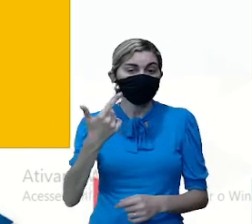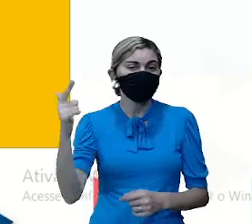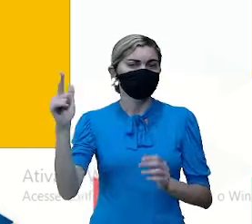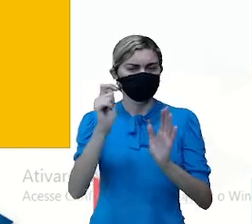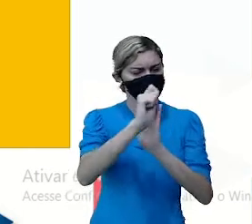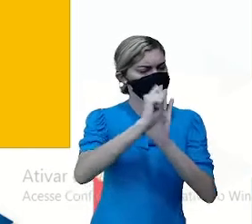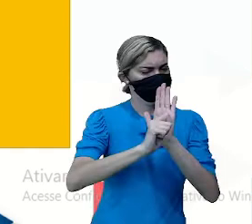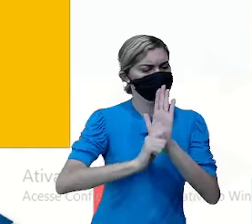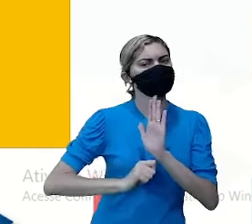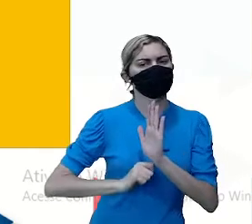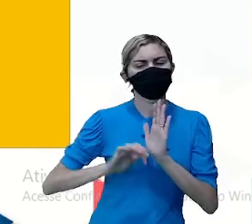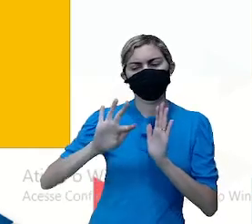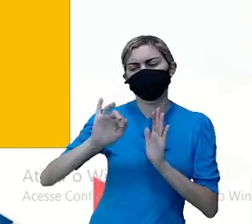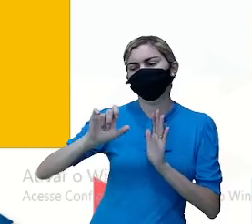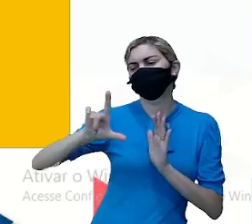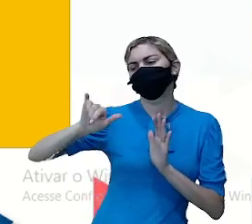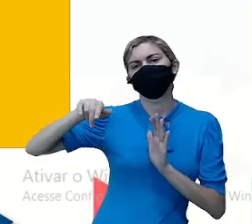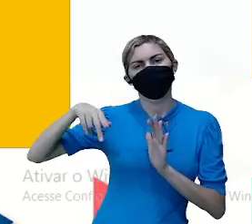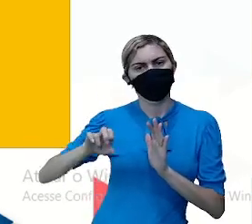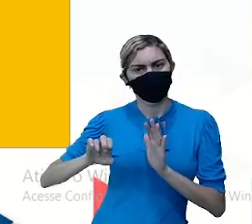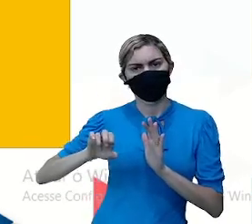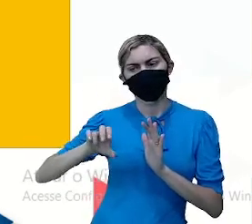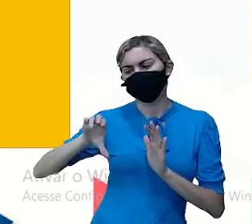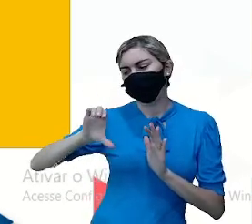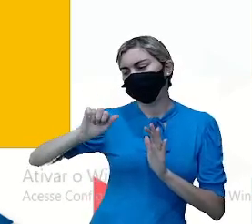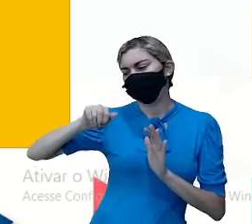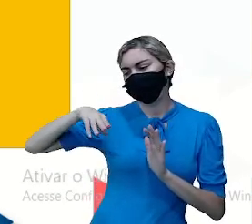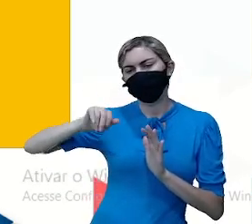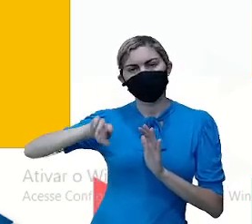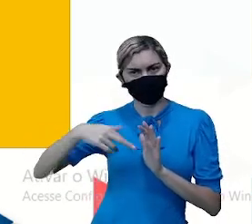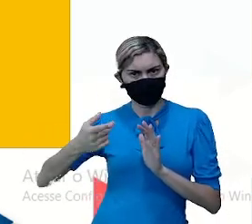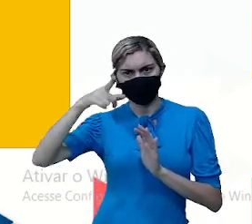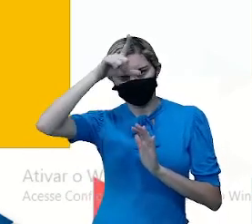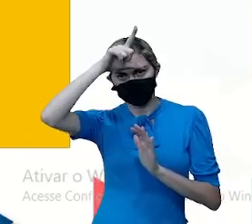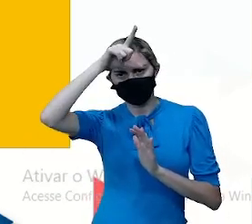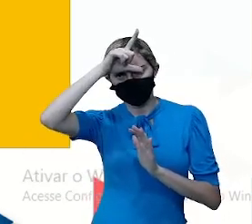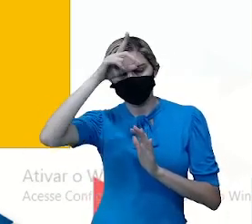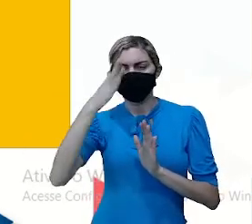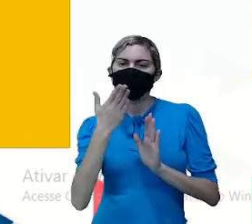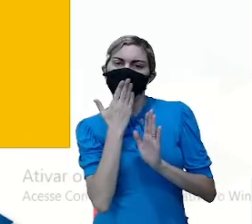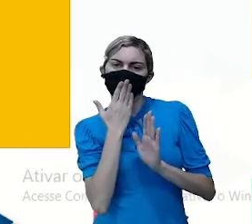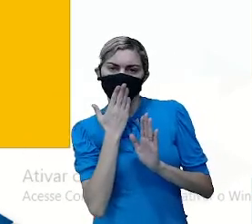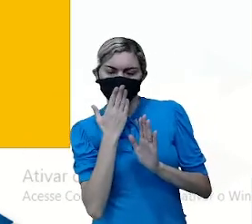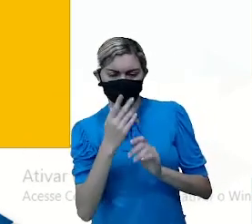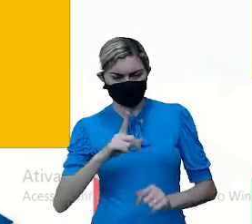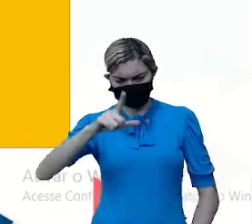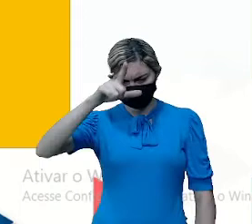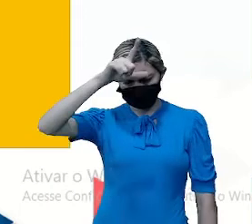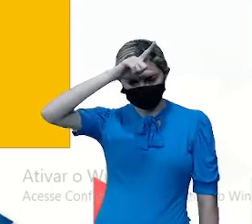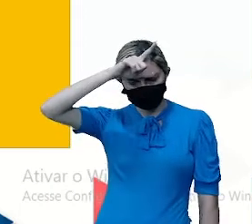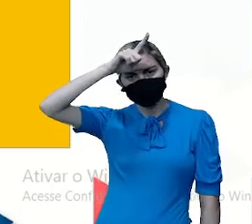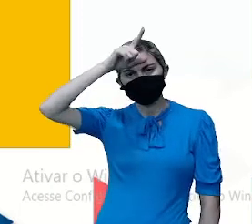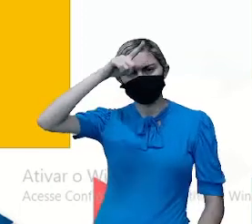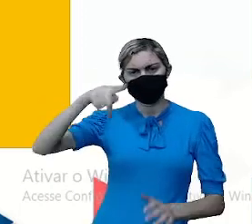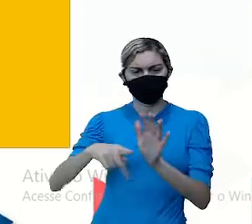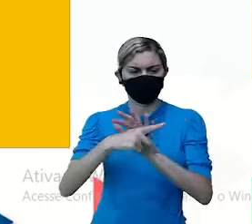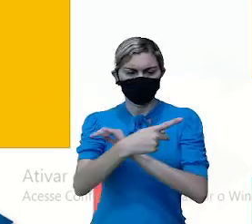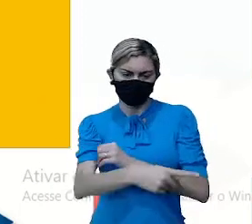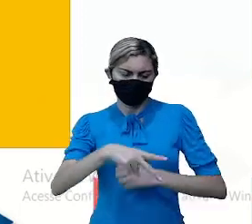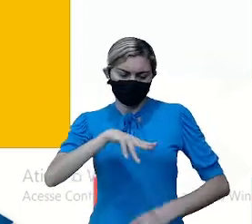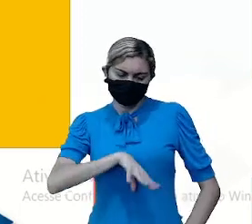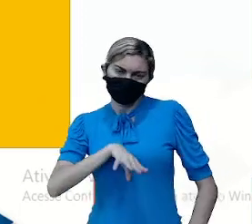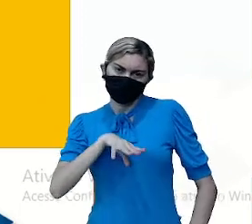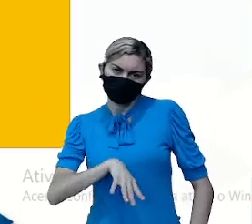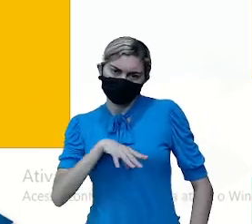trecho, Felipe Camarão, olha o nome aí, líder indígena que estava a serviço dos